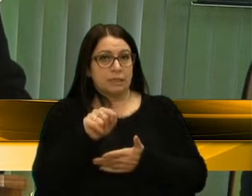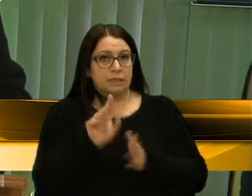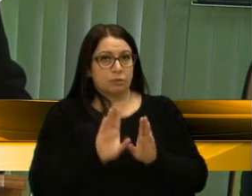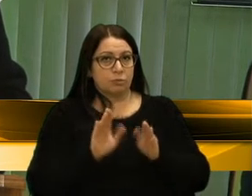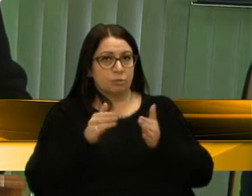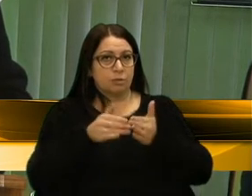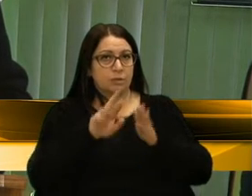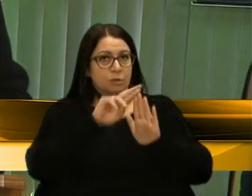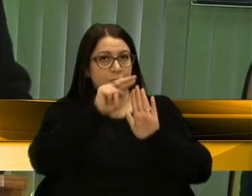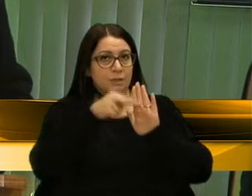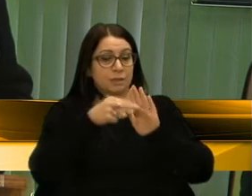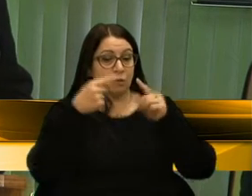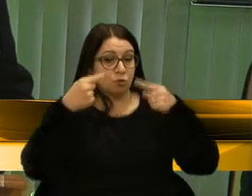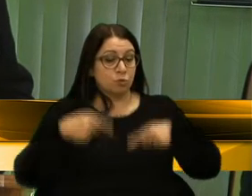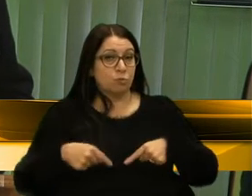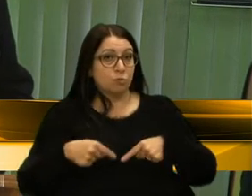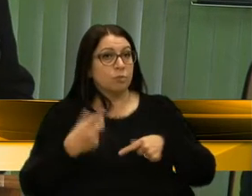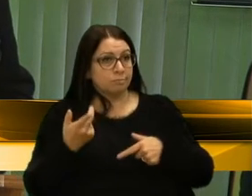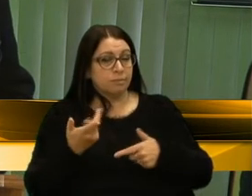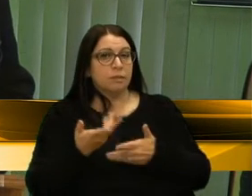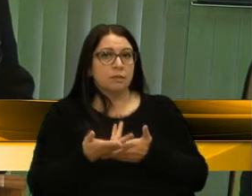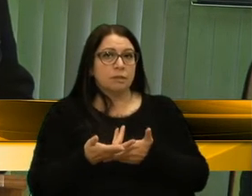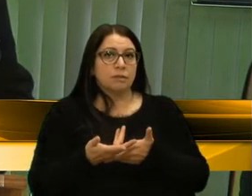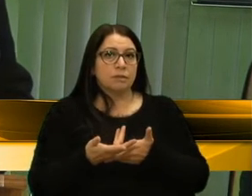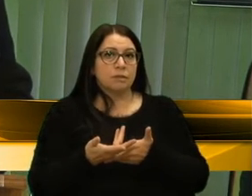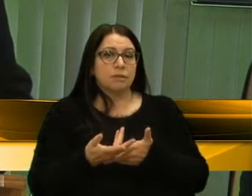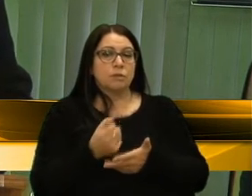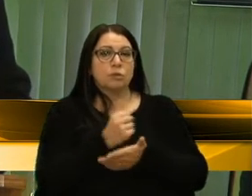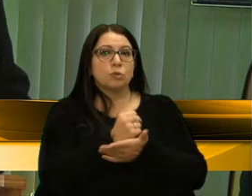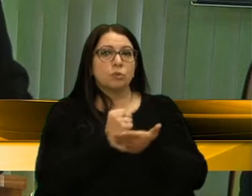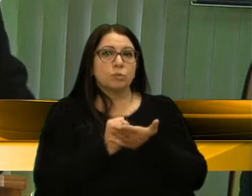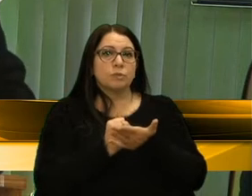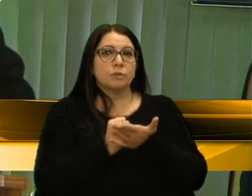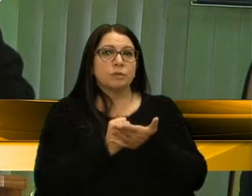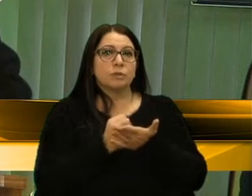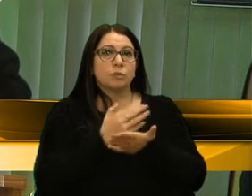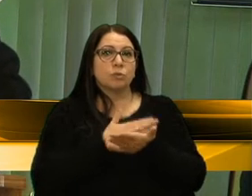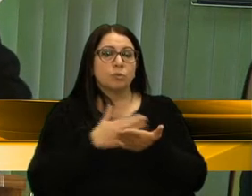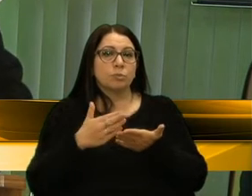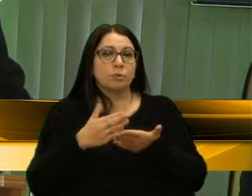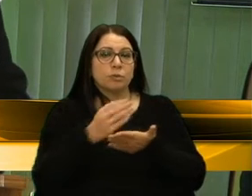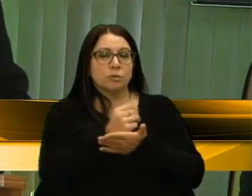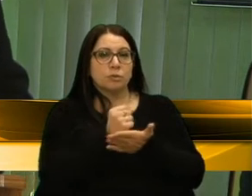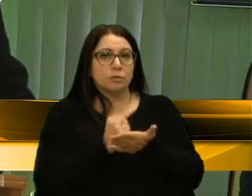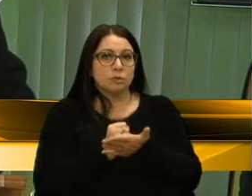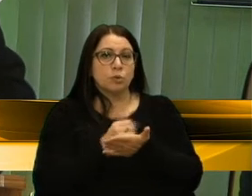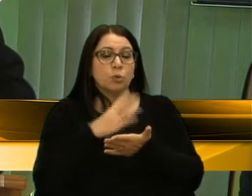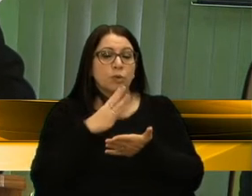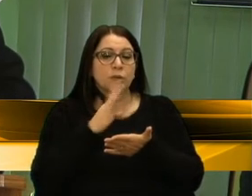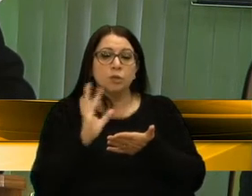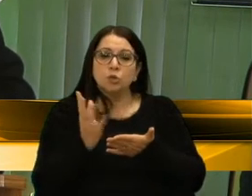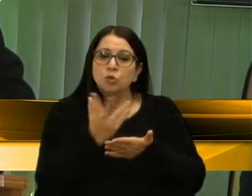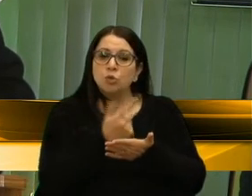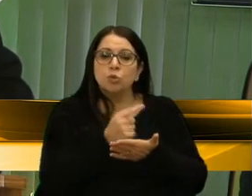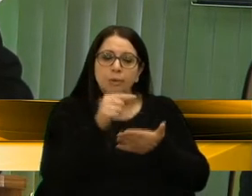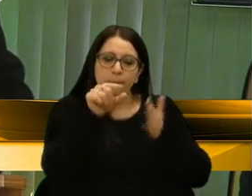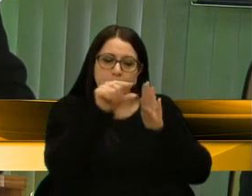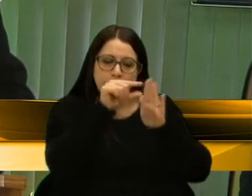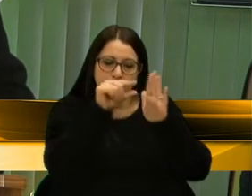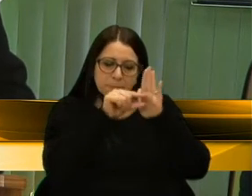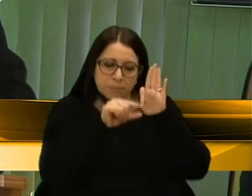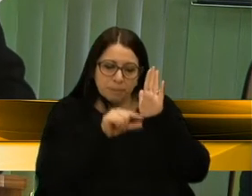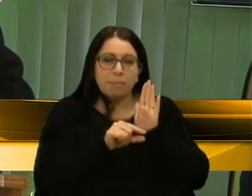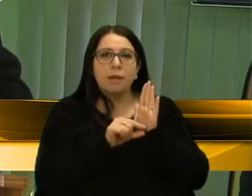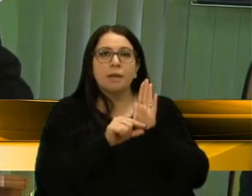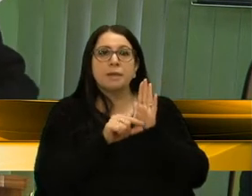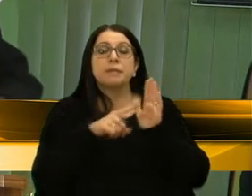de Resolução de Disputas, eles são contratados no início do contrato, eles conhecem todos os termos do contrato e têm